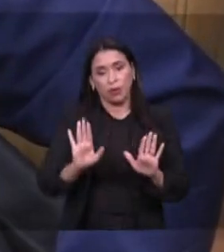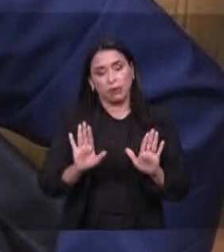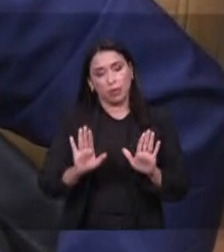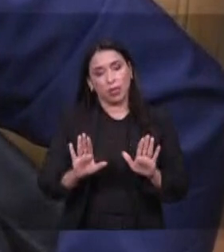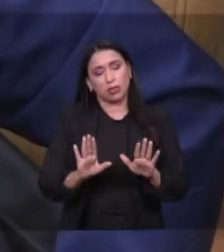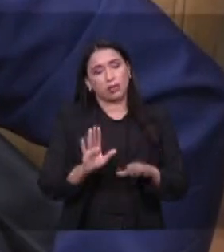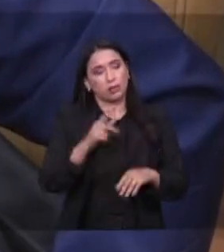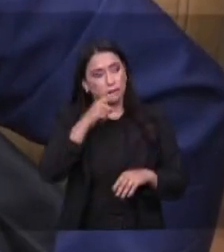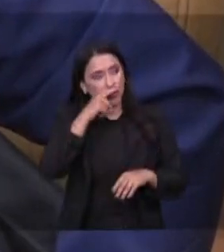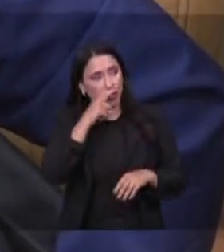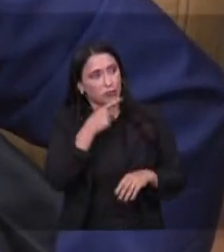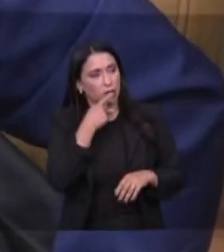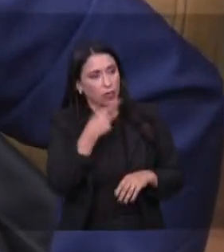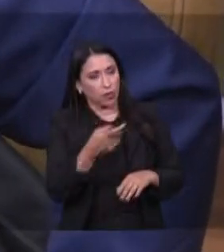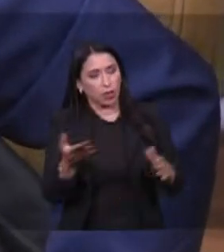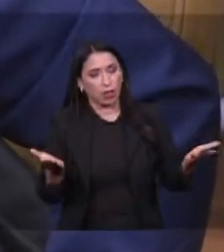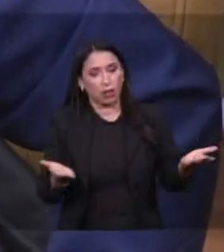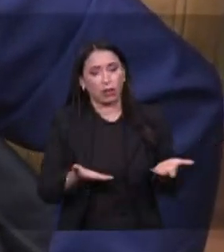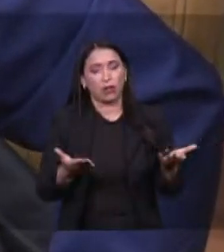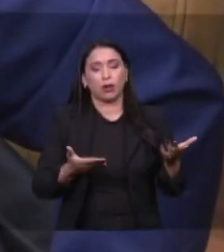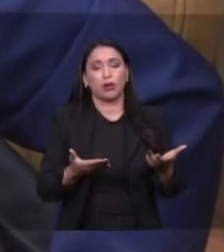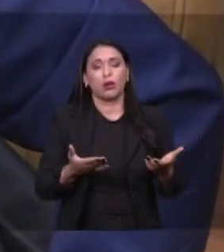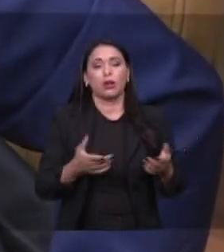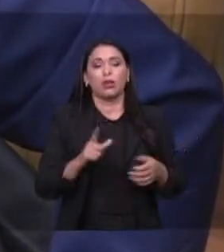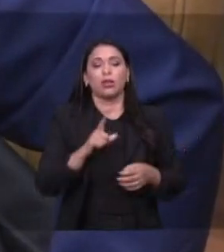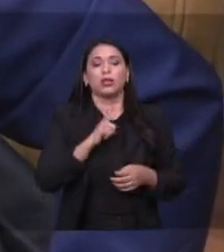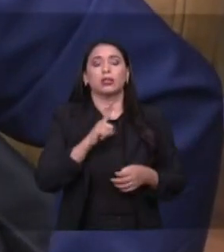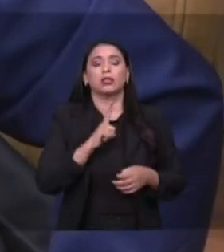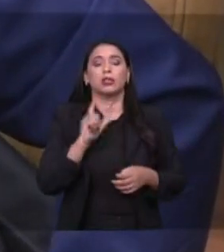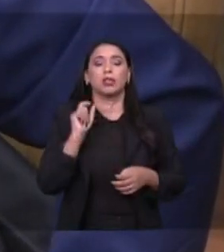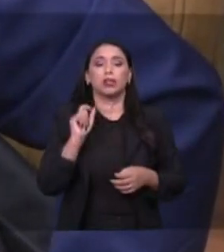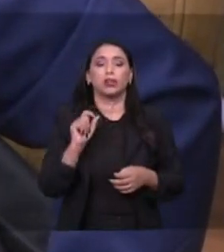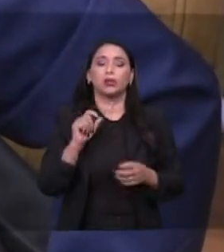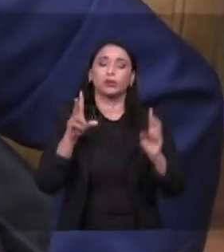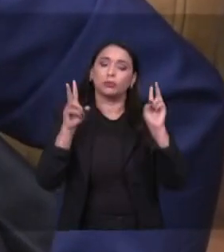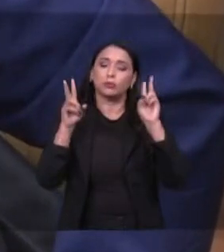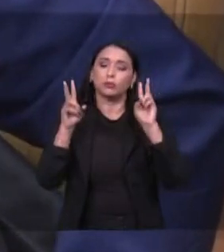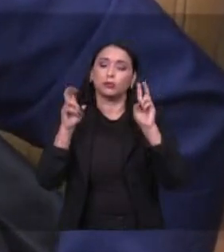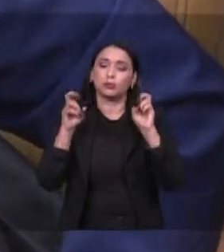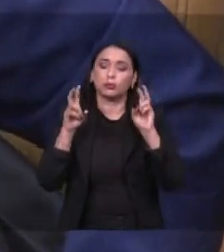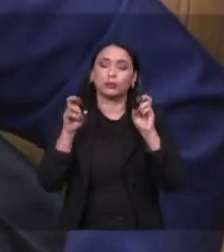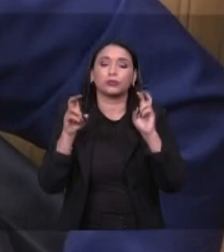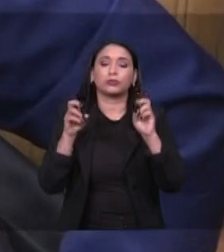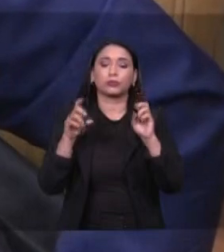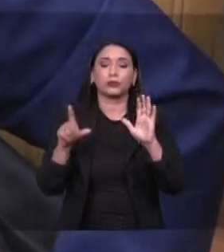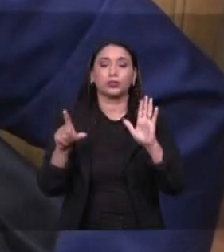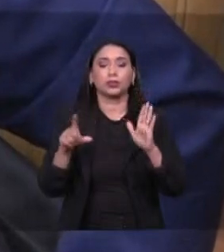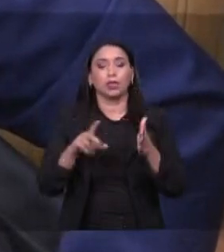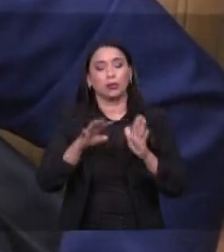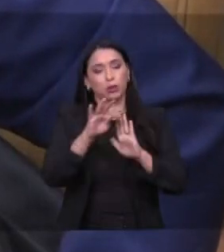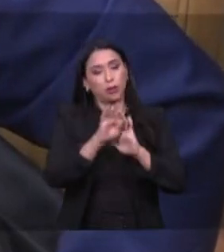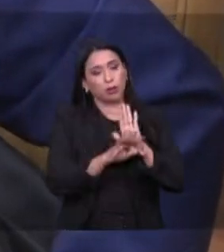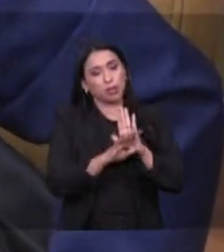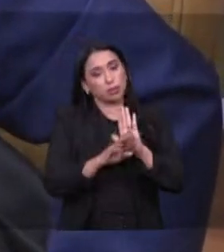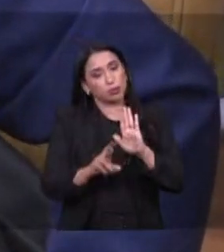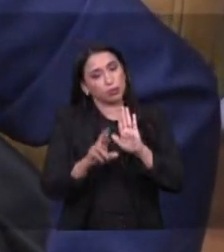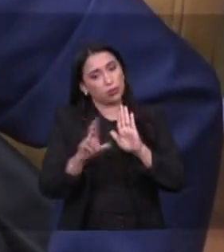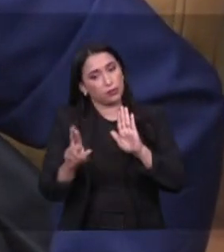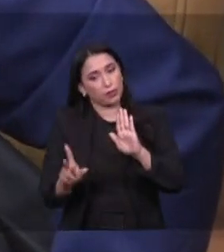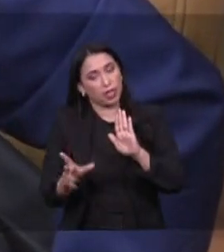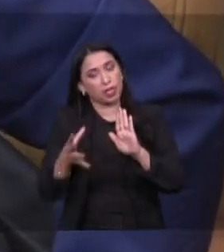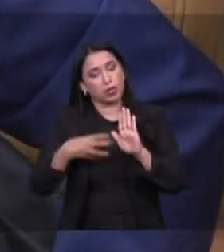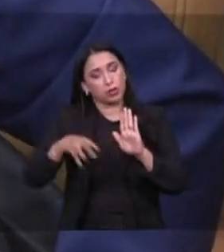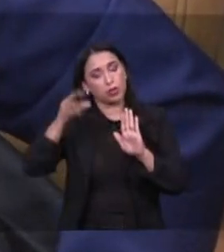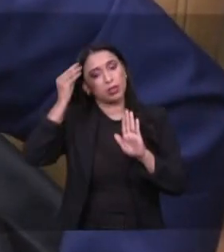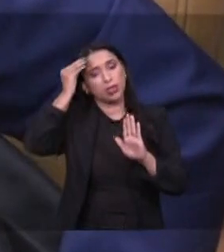agora o ministro Fachin, uma questão, né, que denota uma leitura diferente de Sua Excelência, dentro